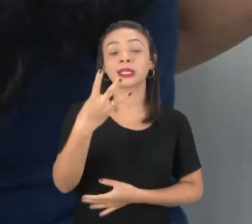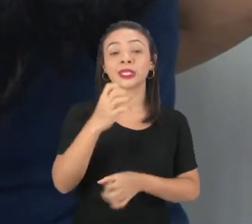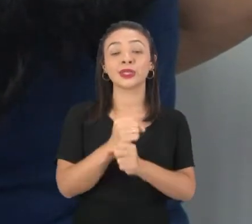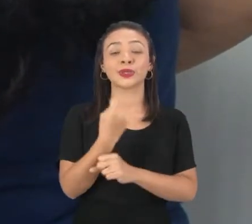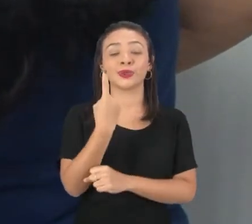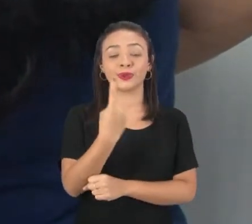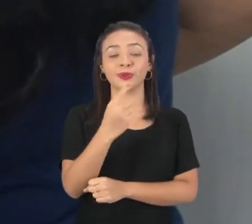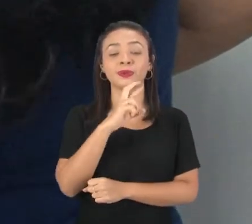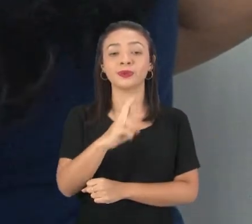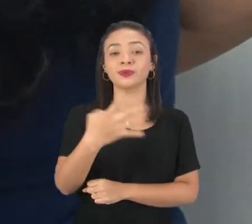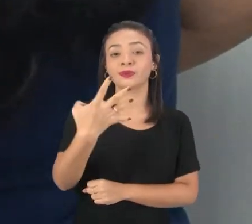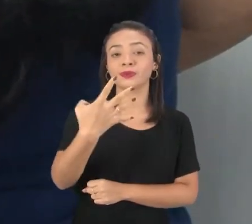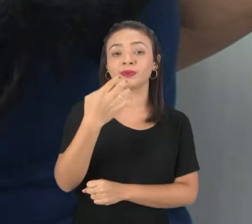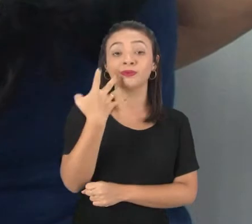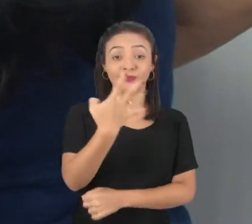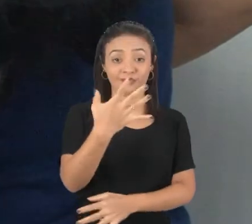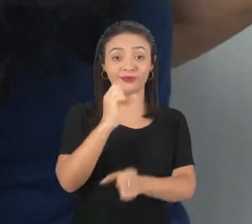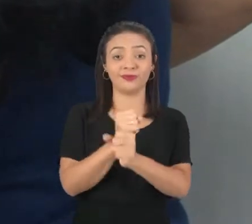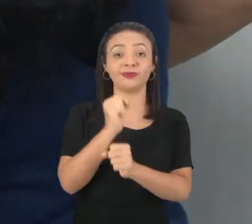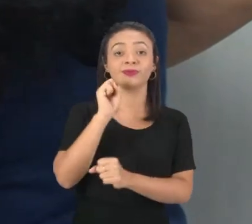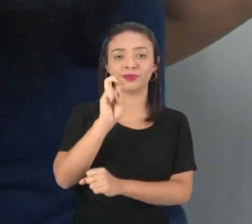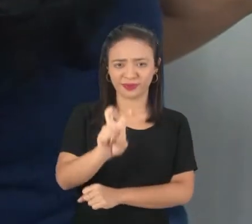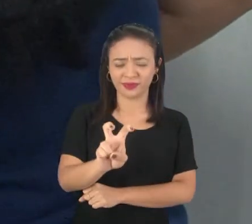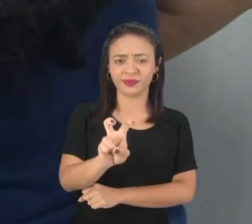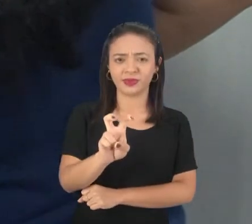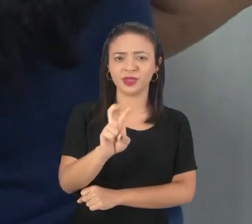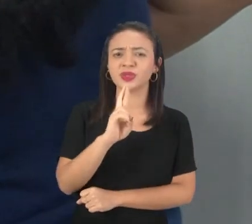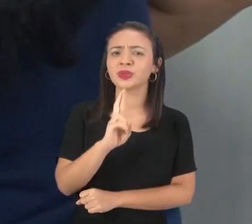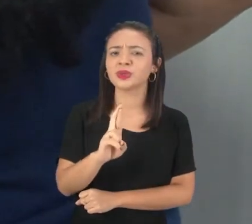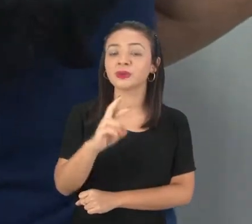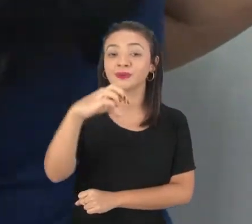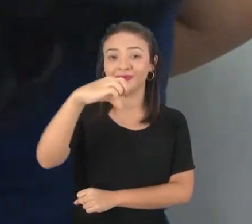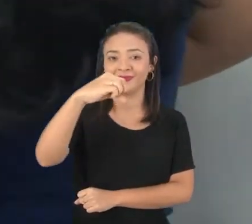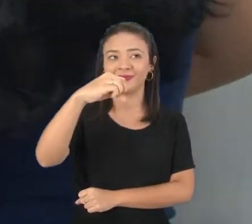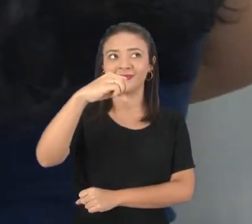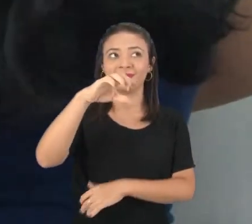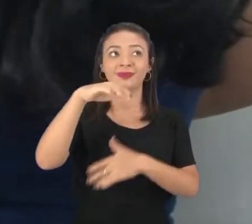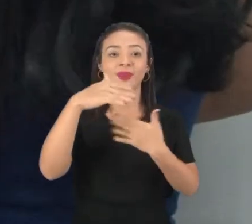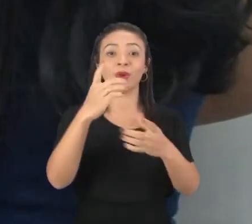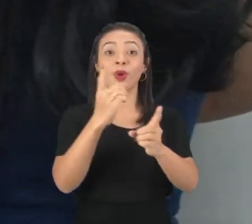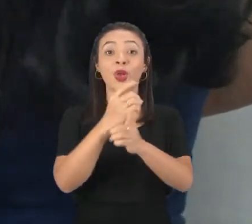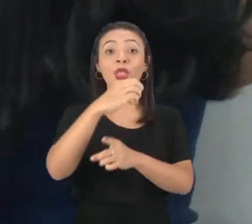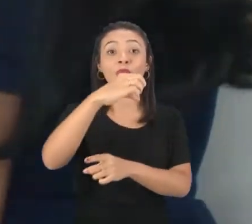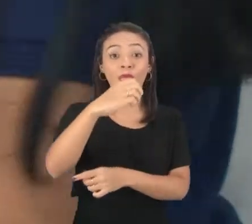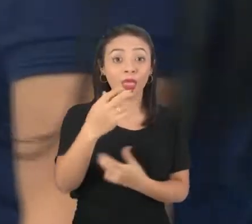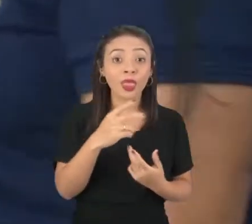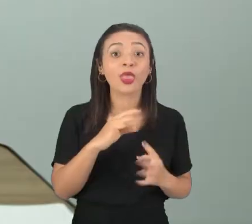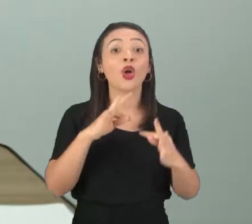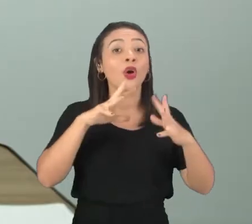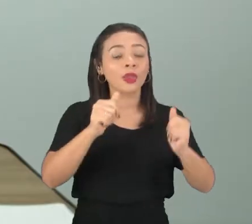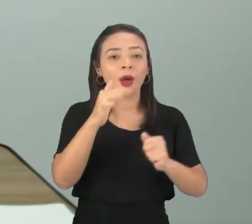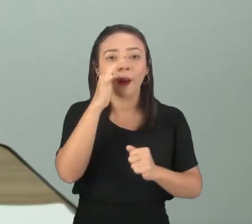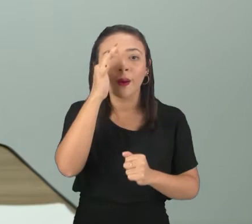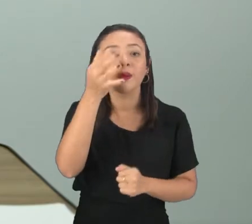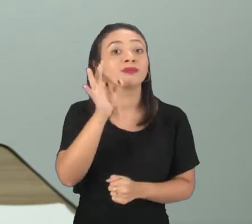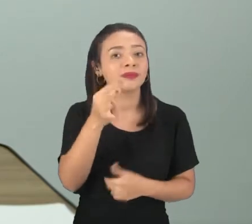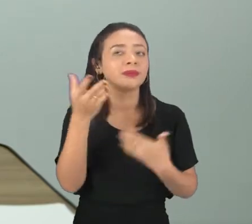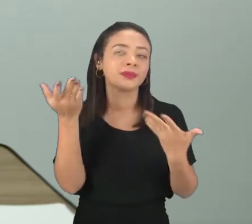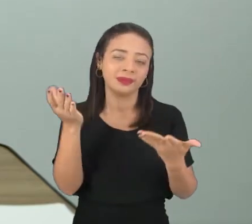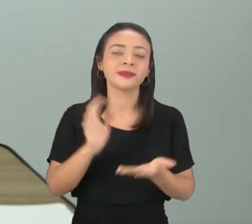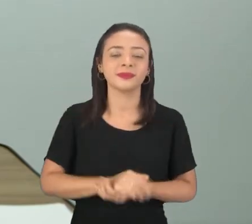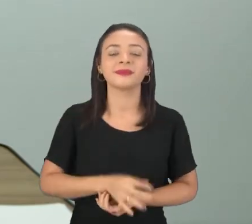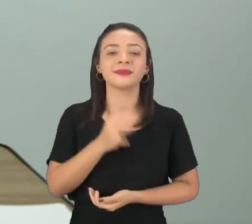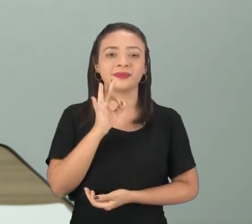383 mais 14 e quatro mais 59 deu o total de flores deu